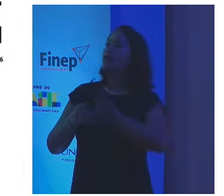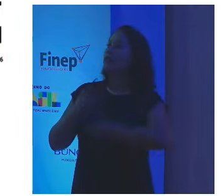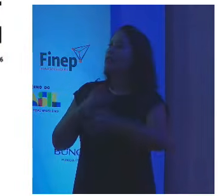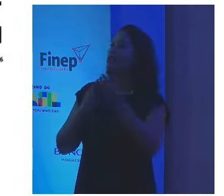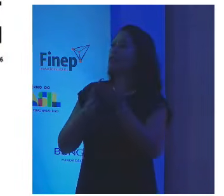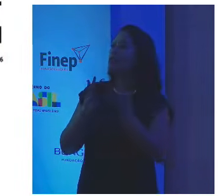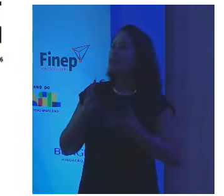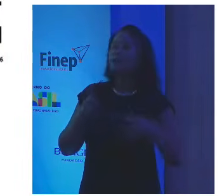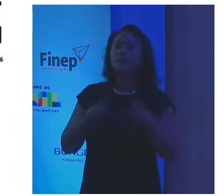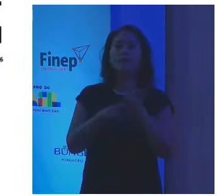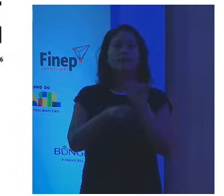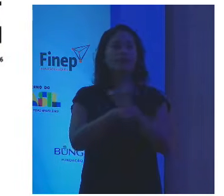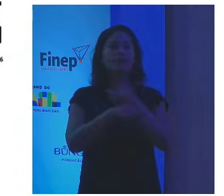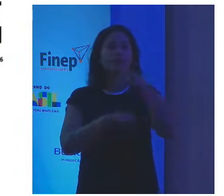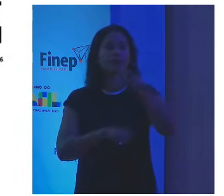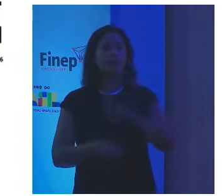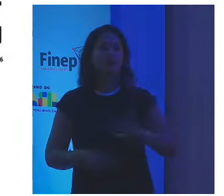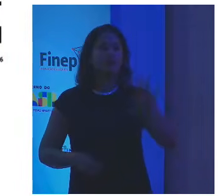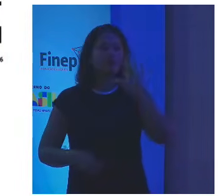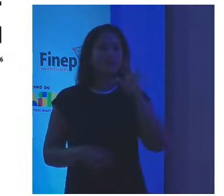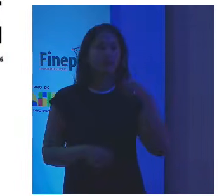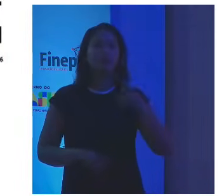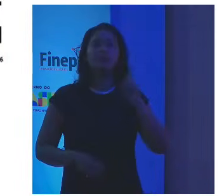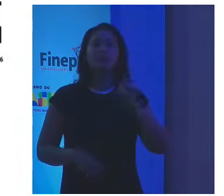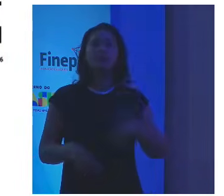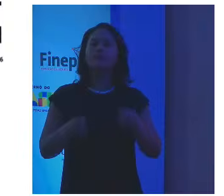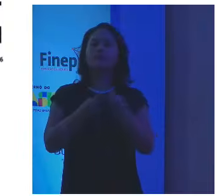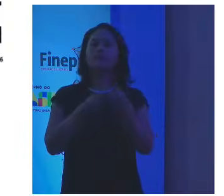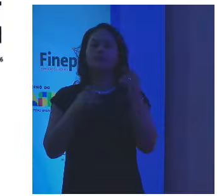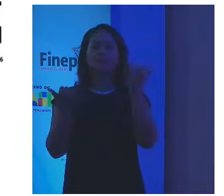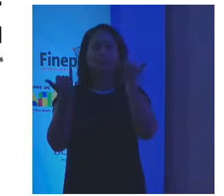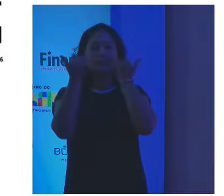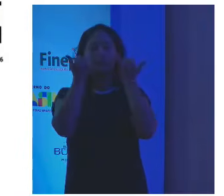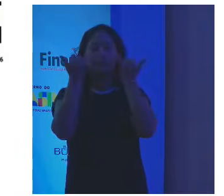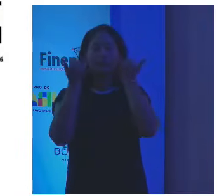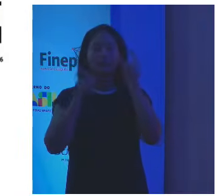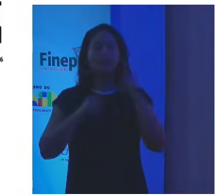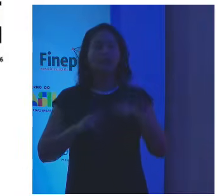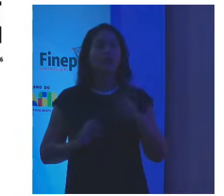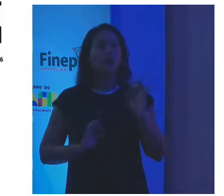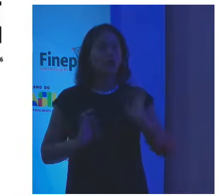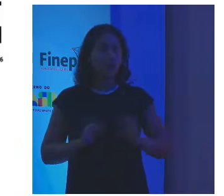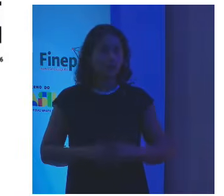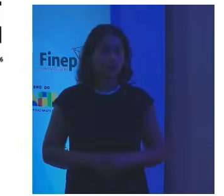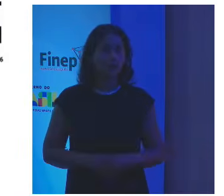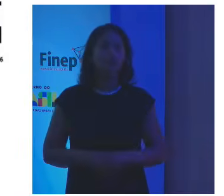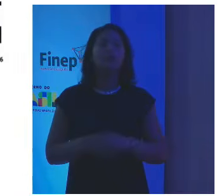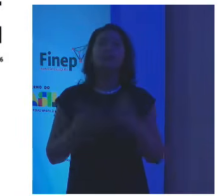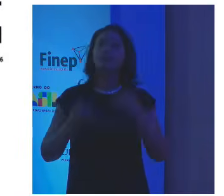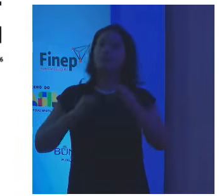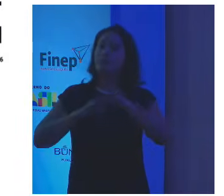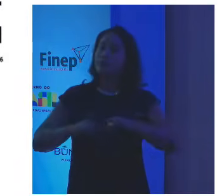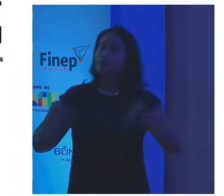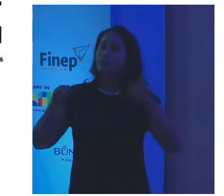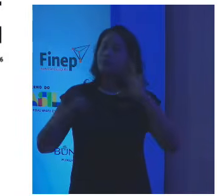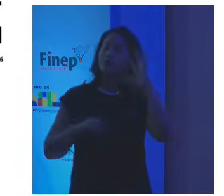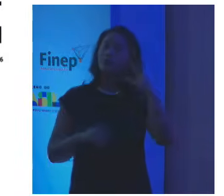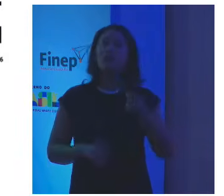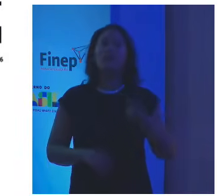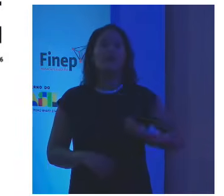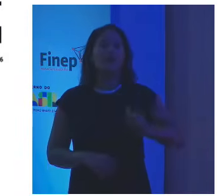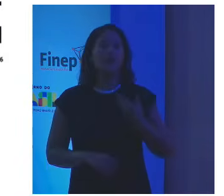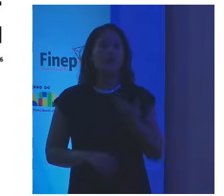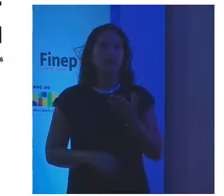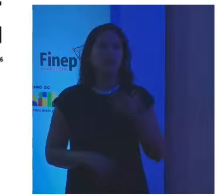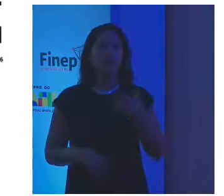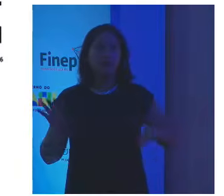projetos estratégicos nacionais, e esses resultados possam informar os processos de decisão, possam informar os processos de decisão da sua vida.